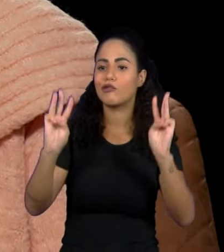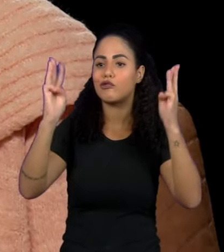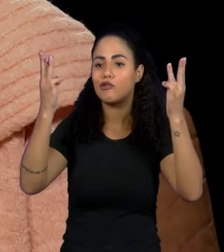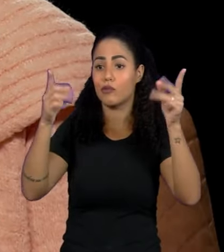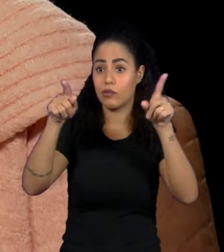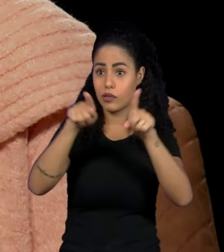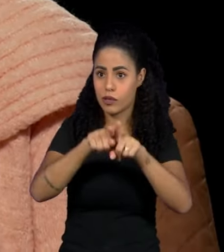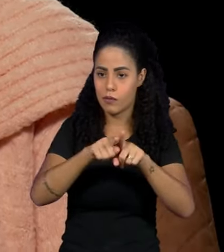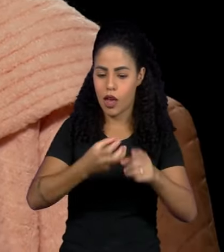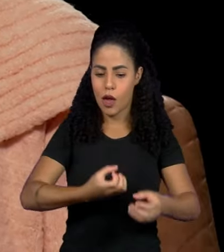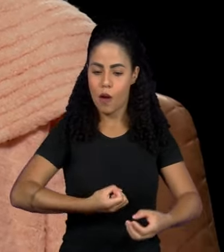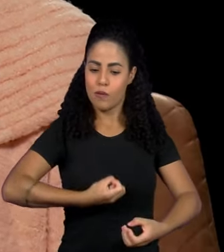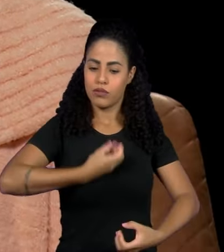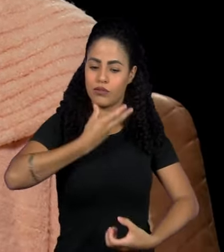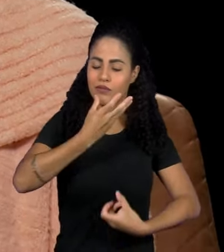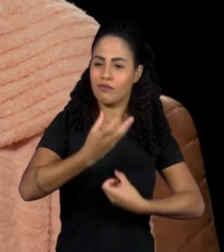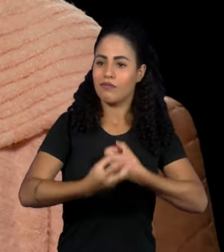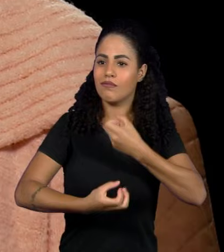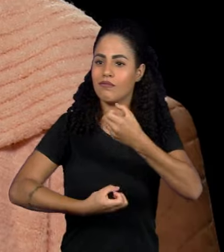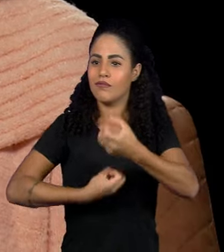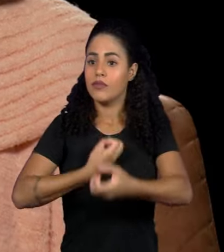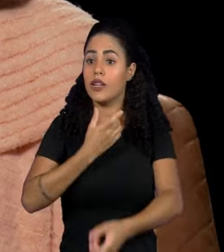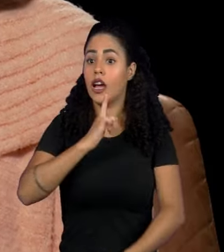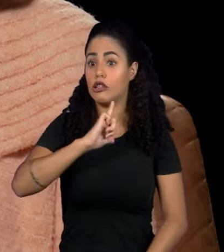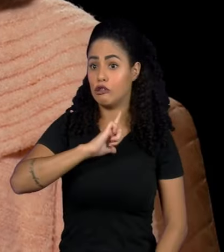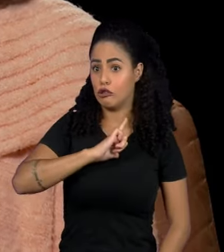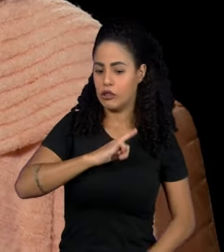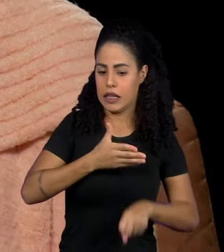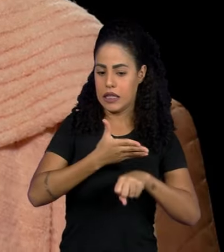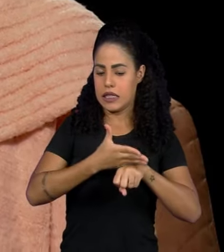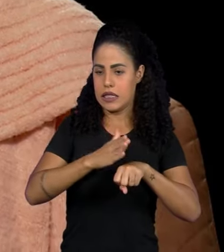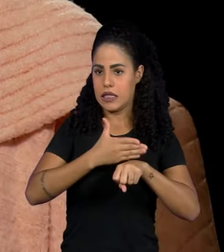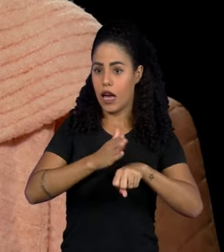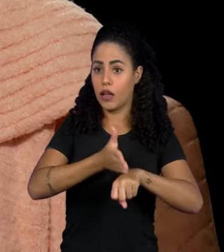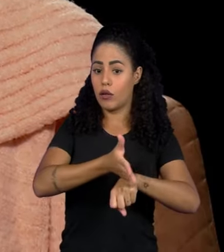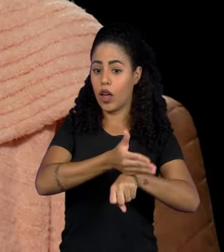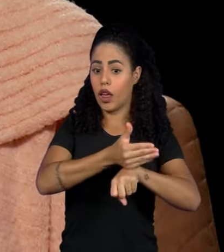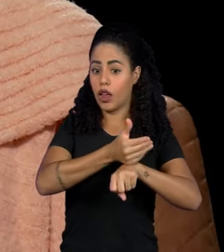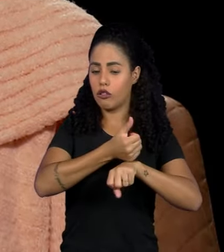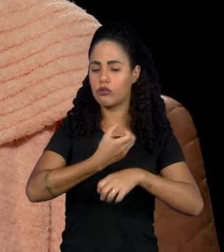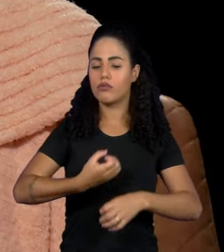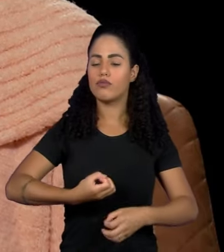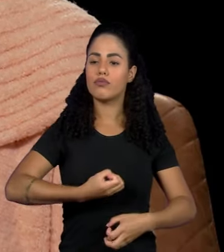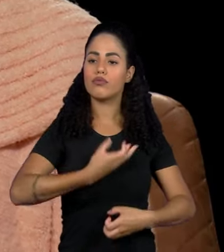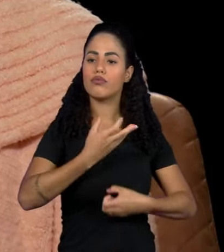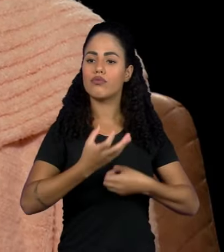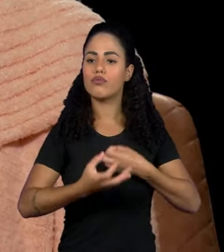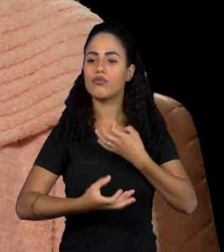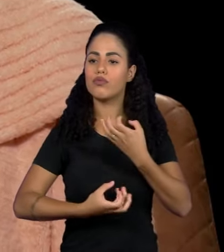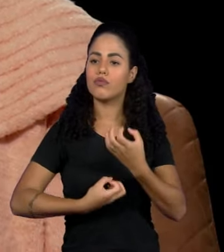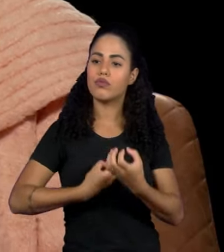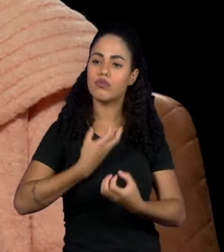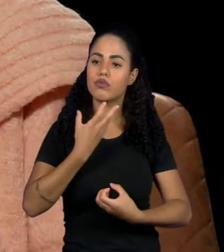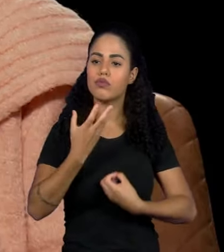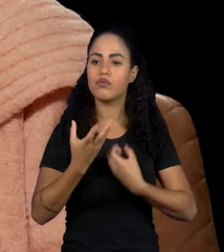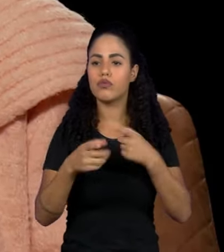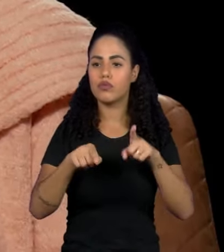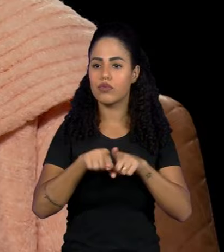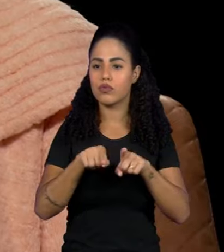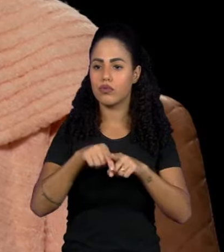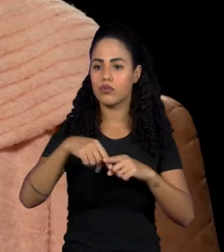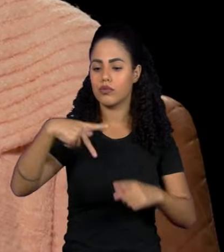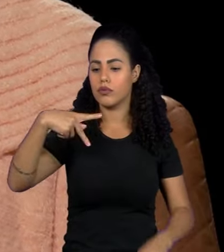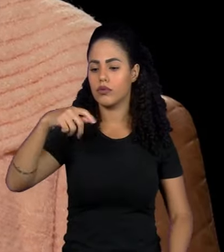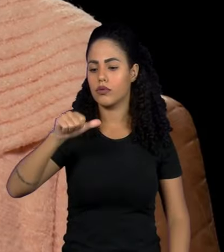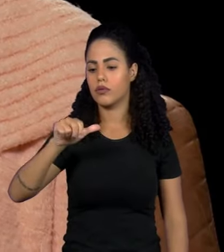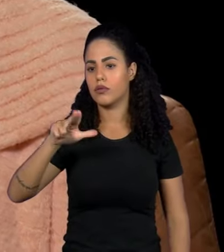de poesia, ensaiado pelo Sabag, e que era com o Paulo Padilha, o